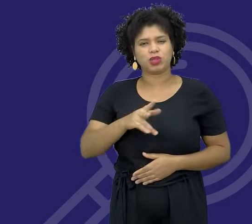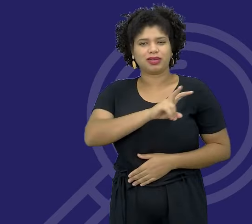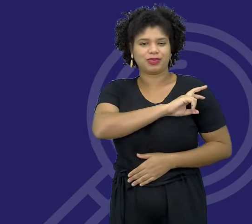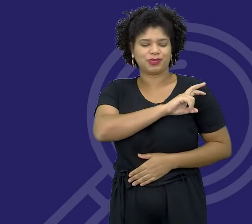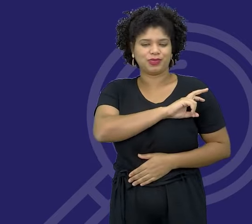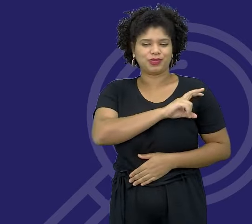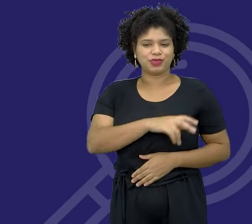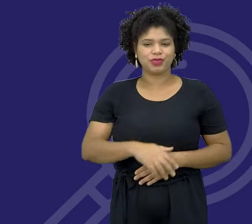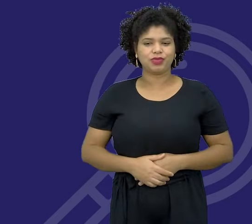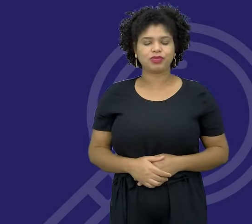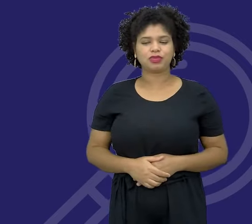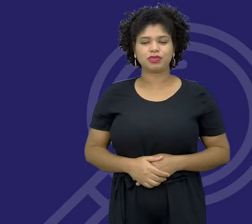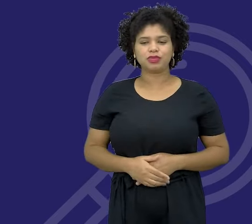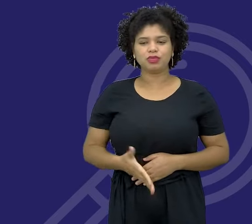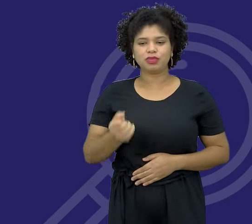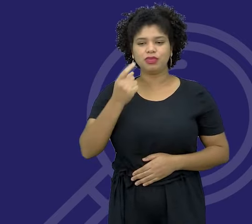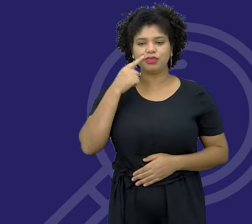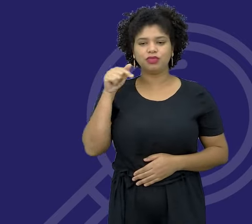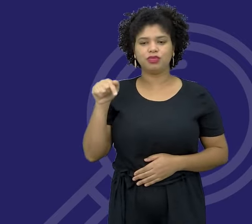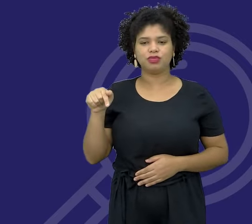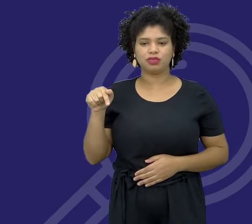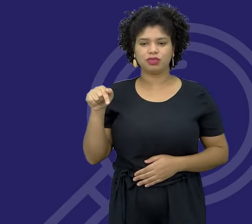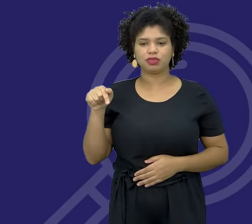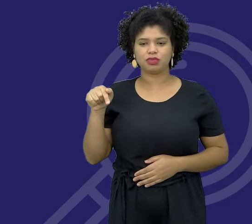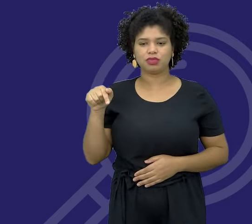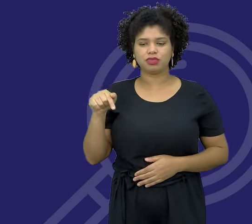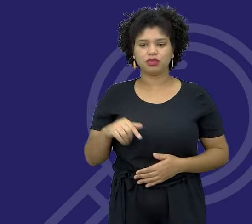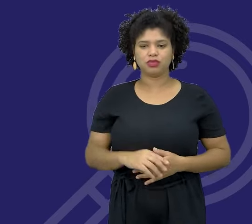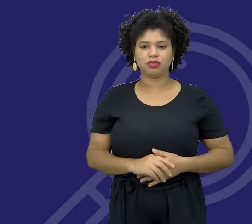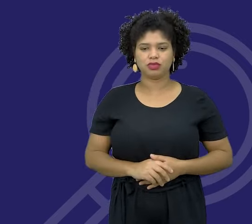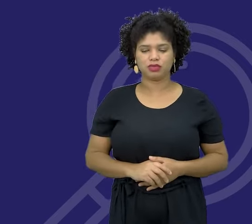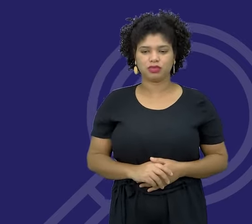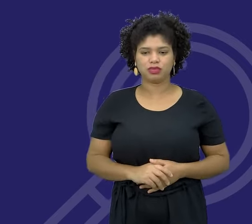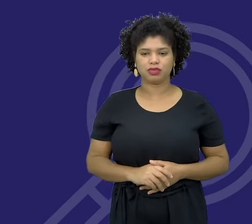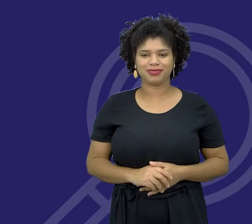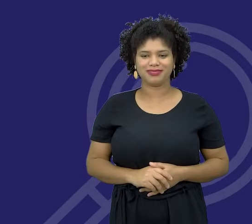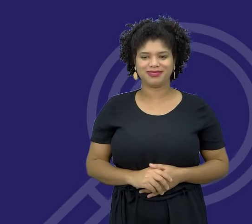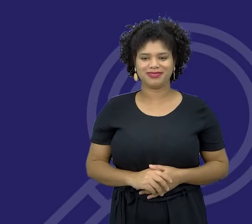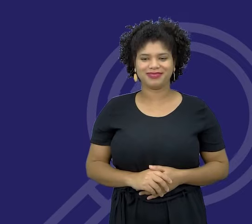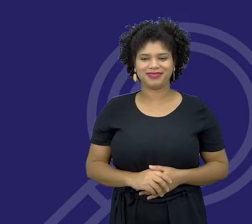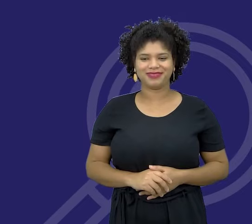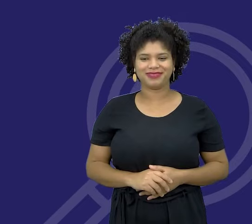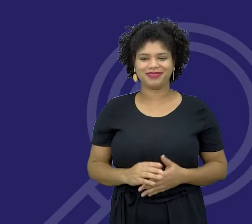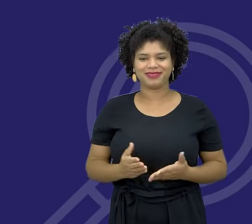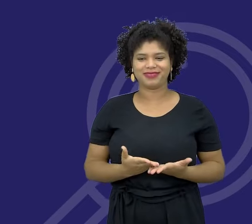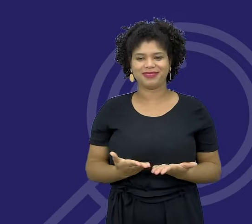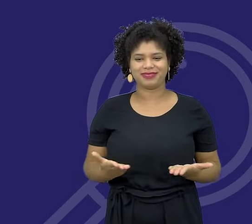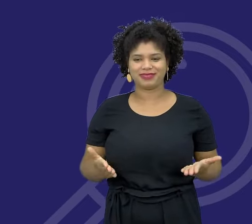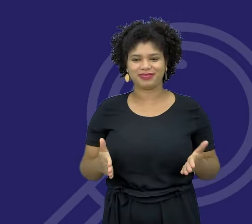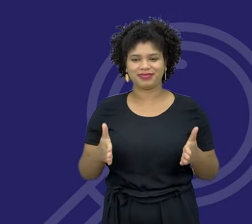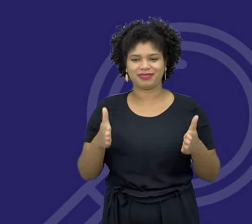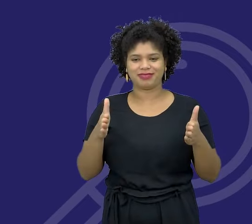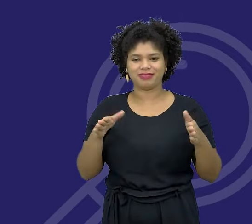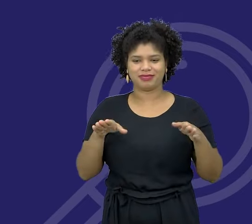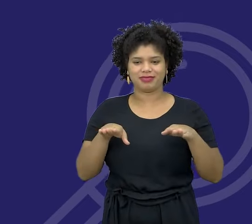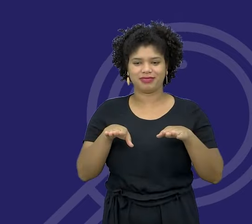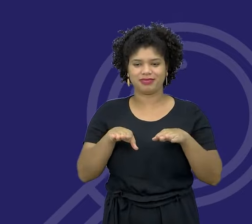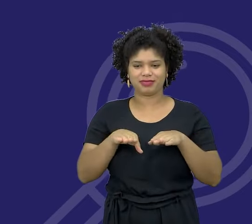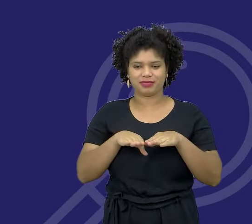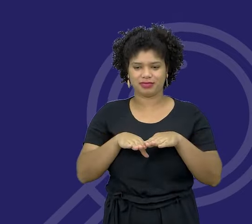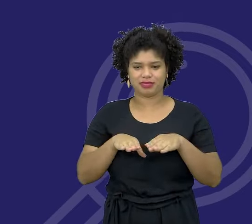Vamos ver as 7 ali do Saresp também. Num dado cúbico, olha, outra questão de